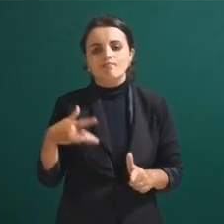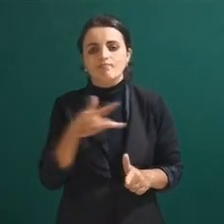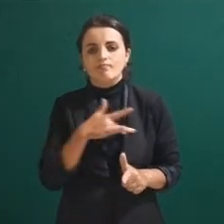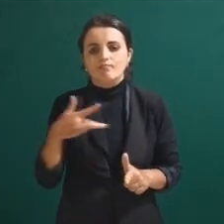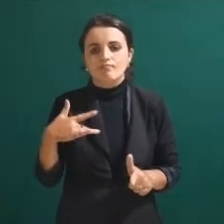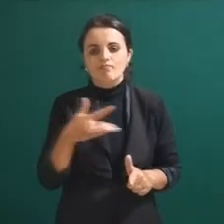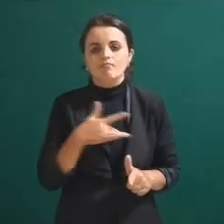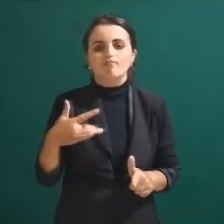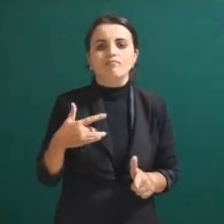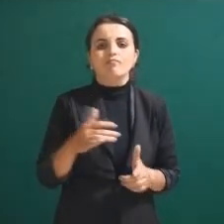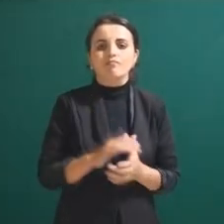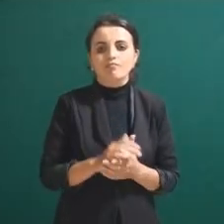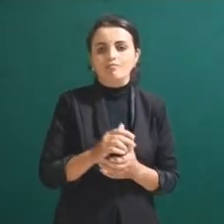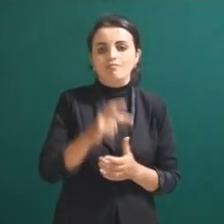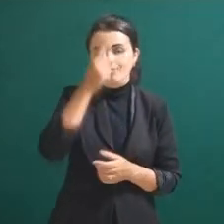ocasionar diversos problemas